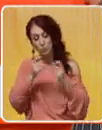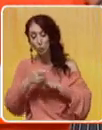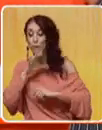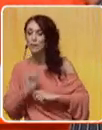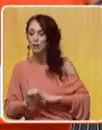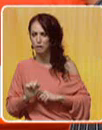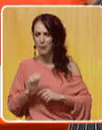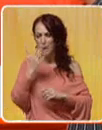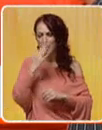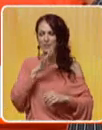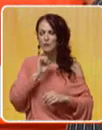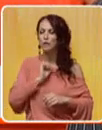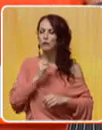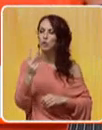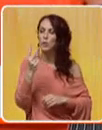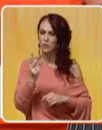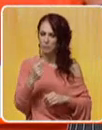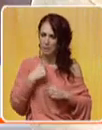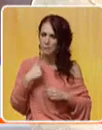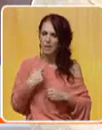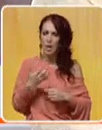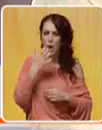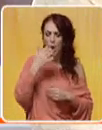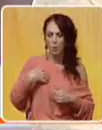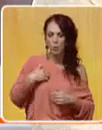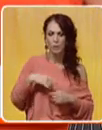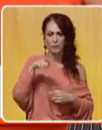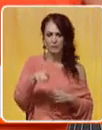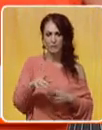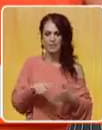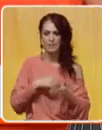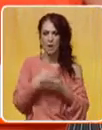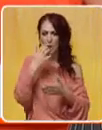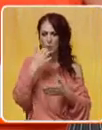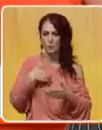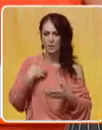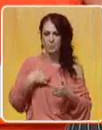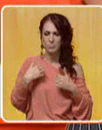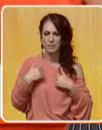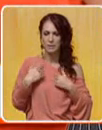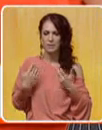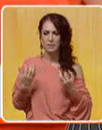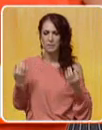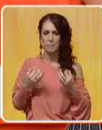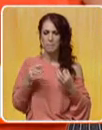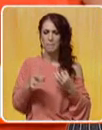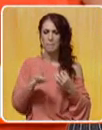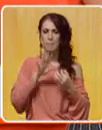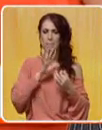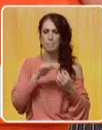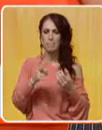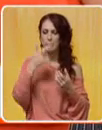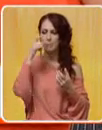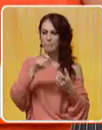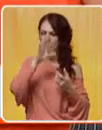filhos e naquela idade mas eles sempre tiveram muito orgulho em ti como a eles tiveram muito orgulho e digamos que eles eles